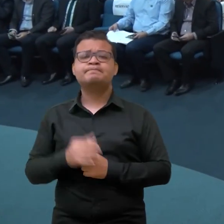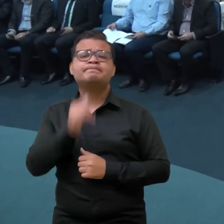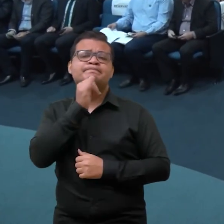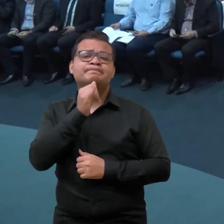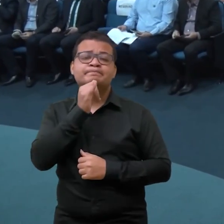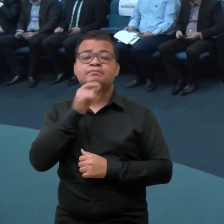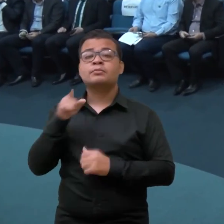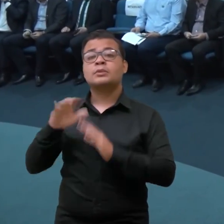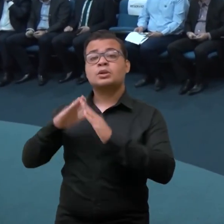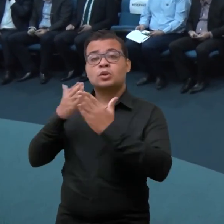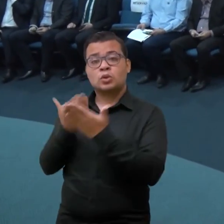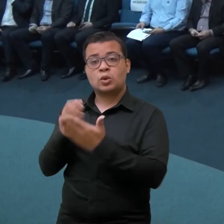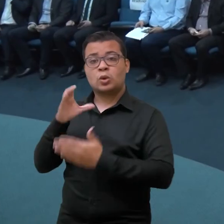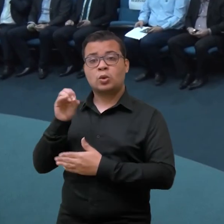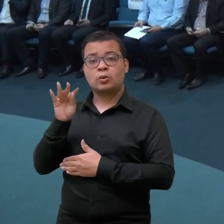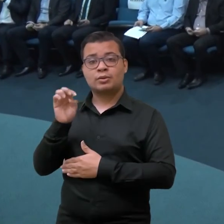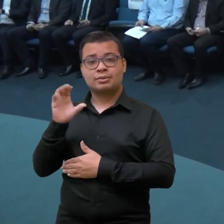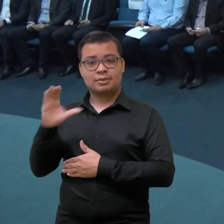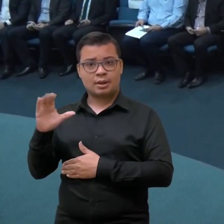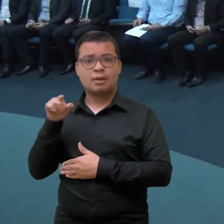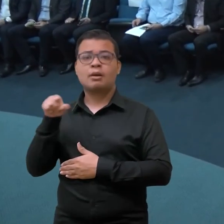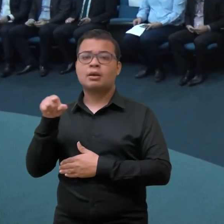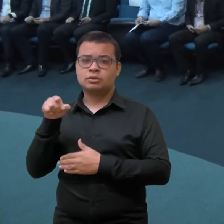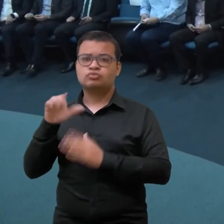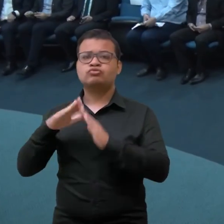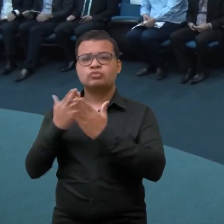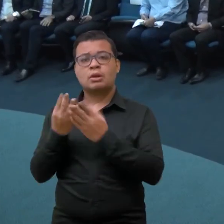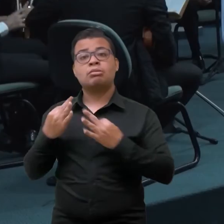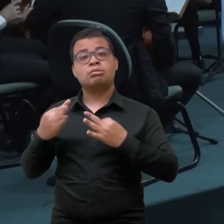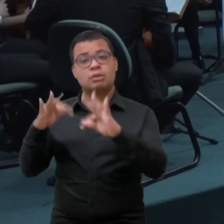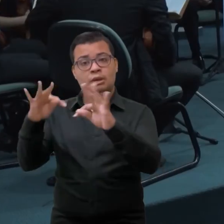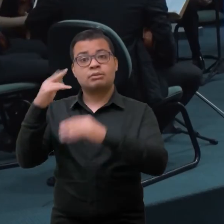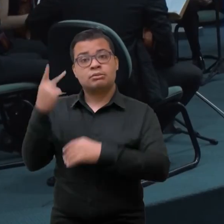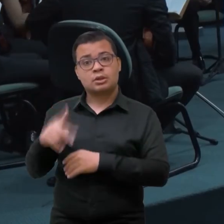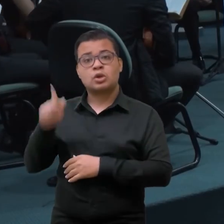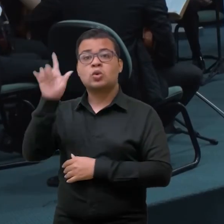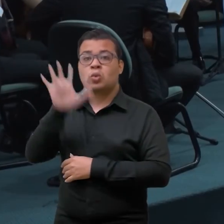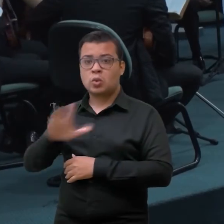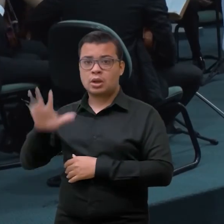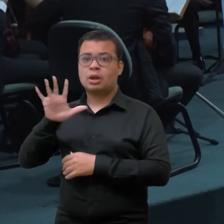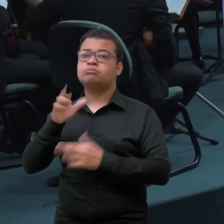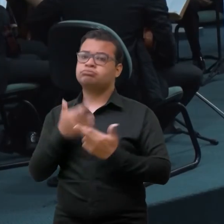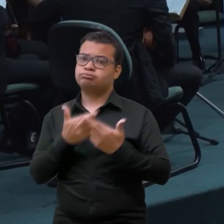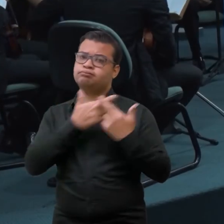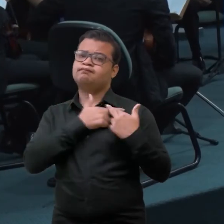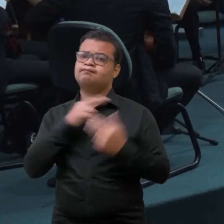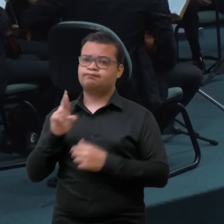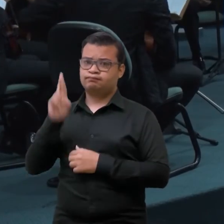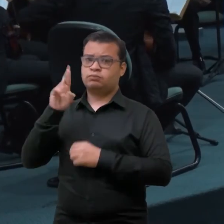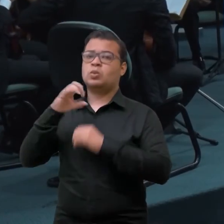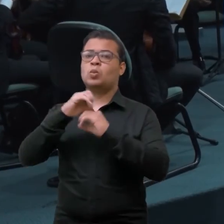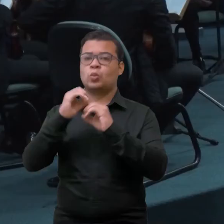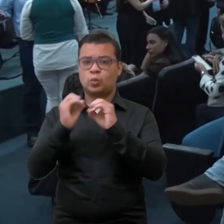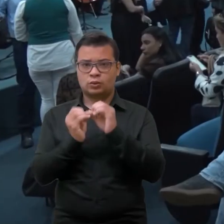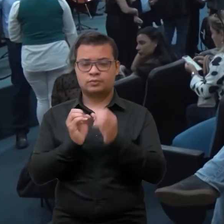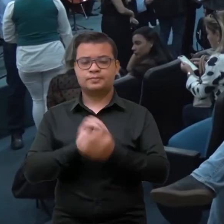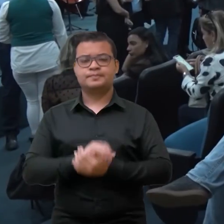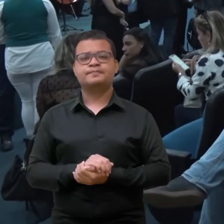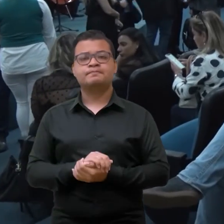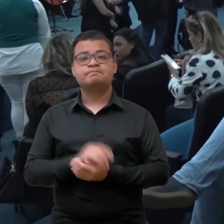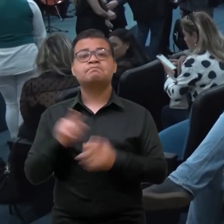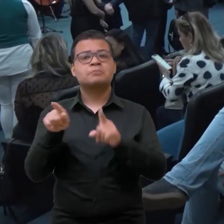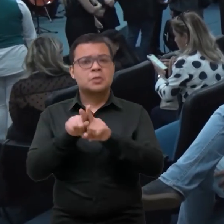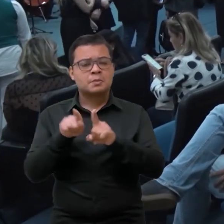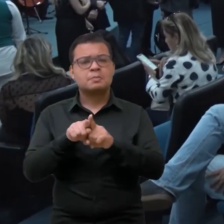dos COTECs, os Colégios Tecnológicos de Goiás, que são geridos pela universidade. Além disso,